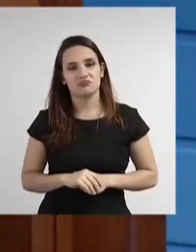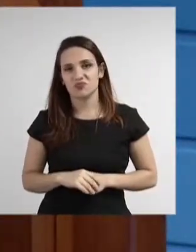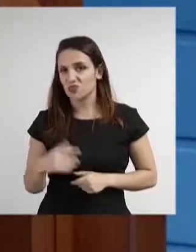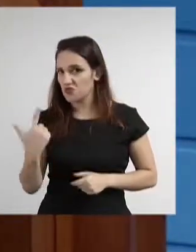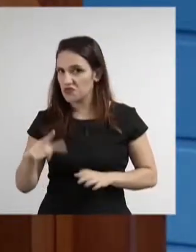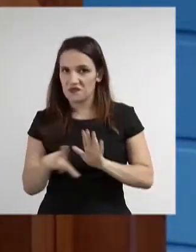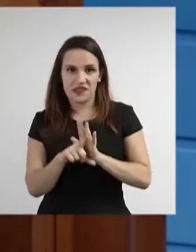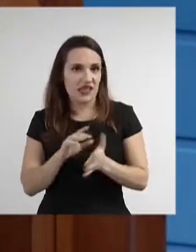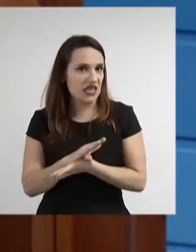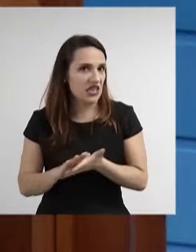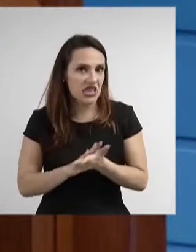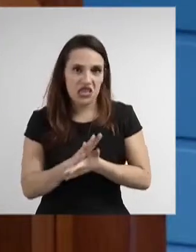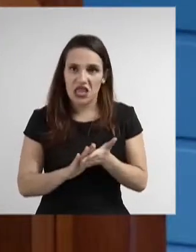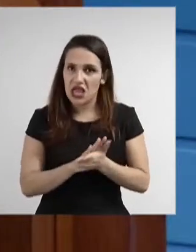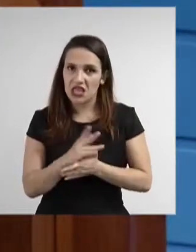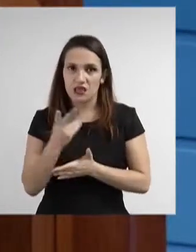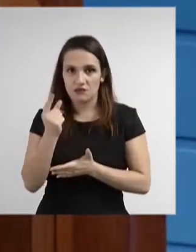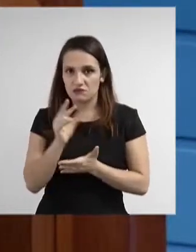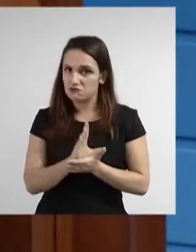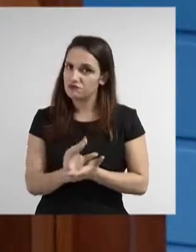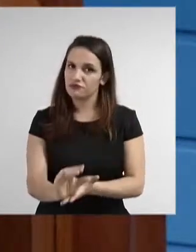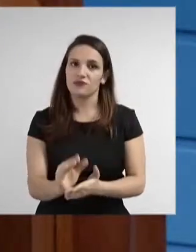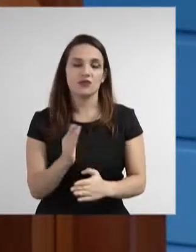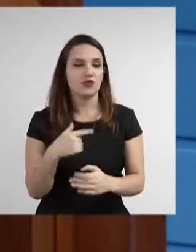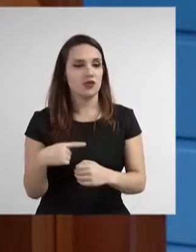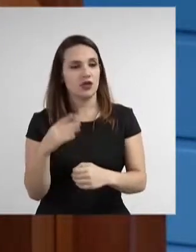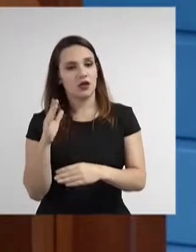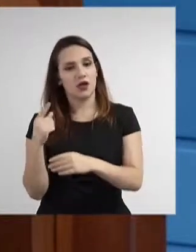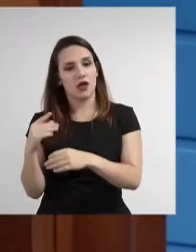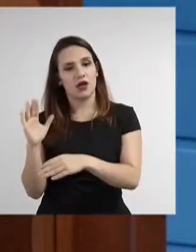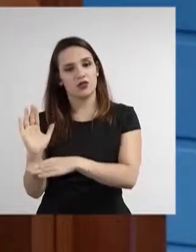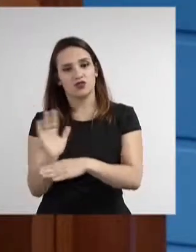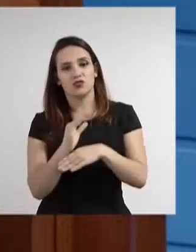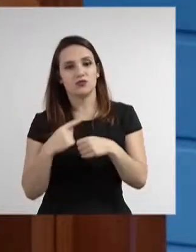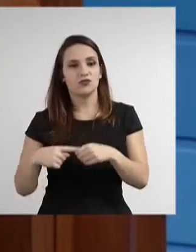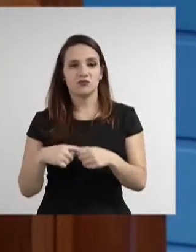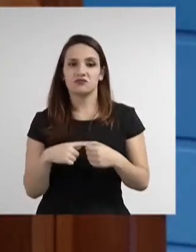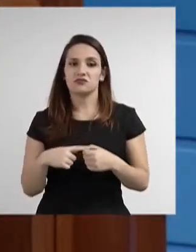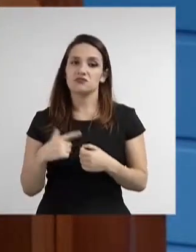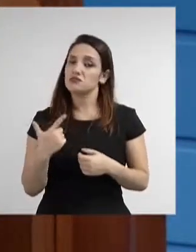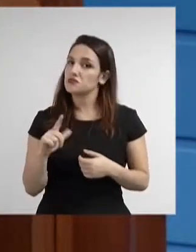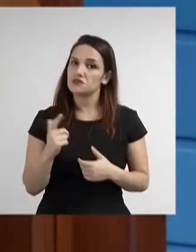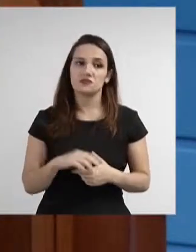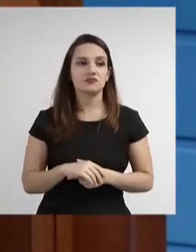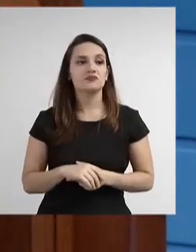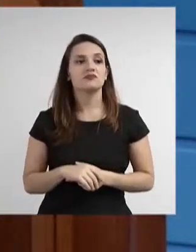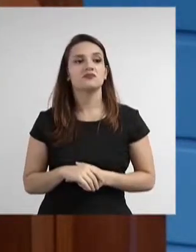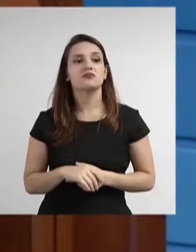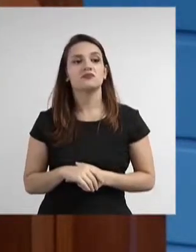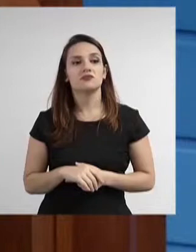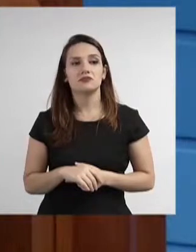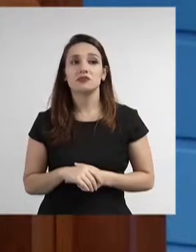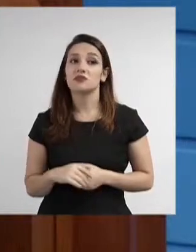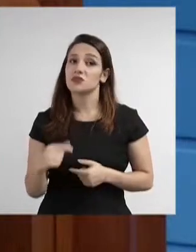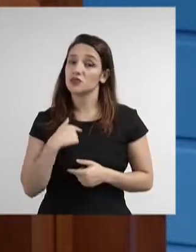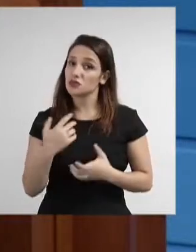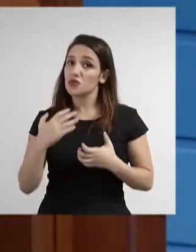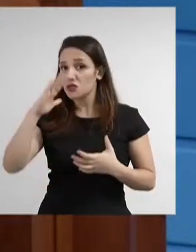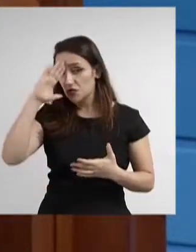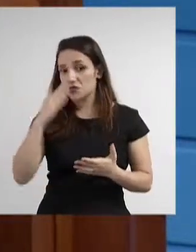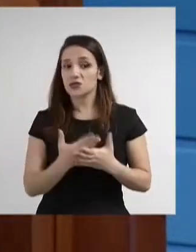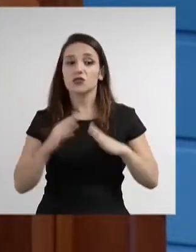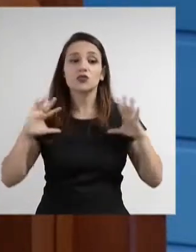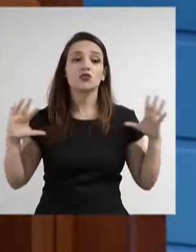emendas. E estamos começando 2019. Quero crer que seja um anseio dos 24